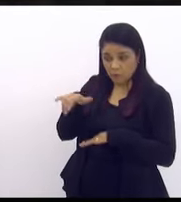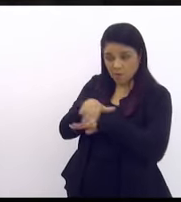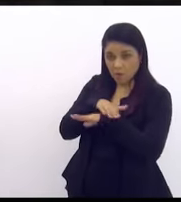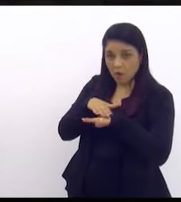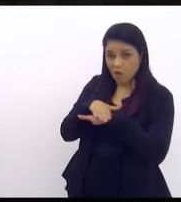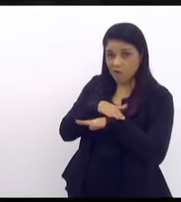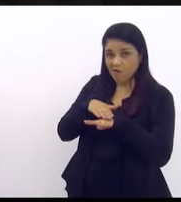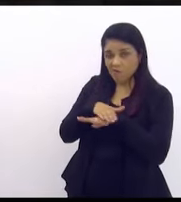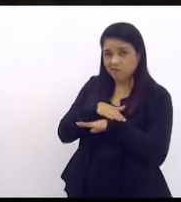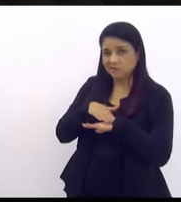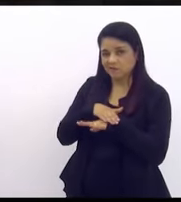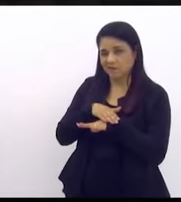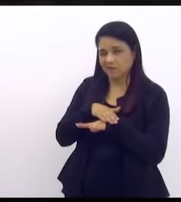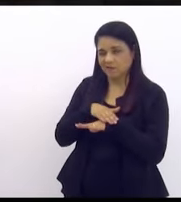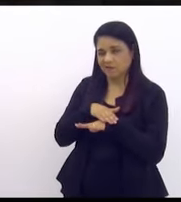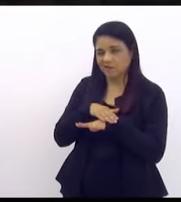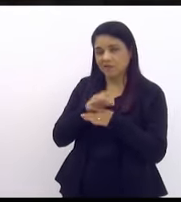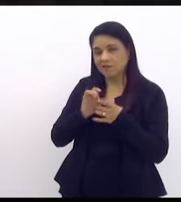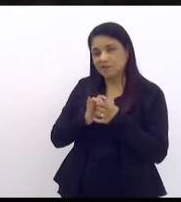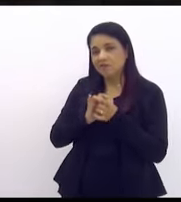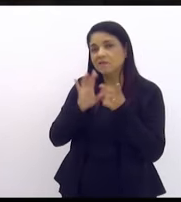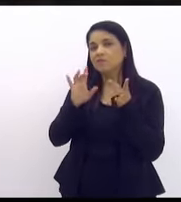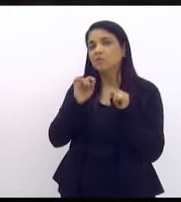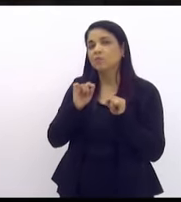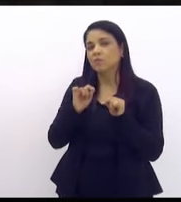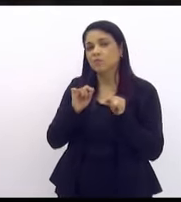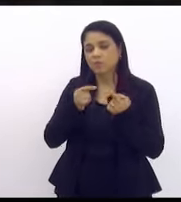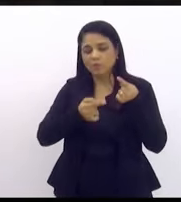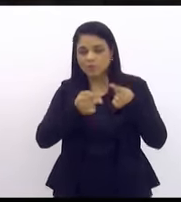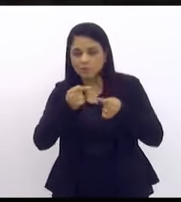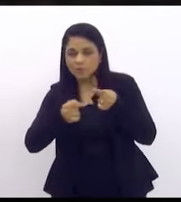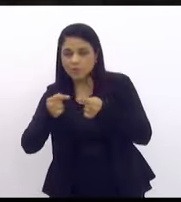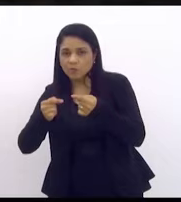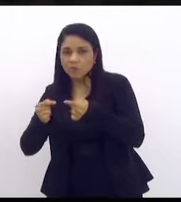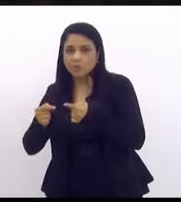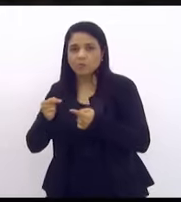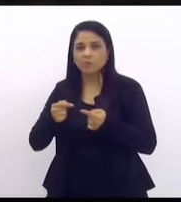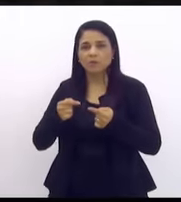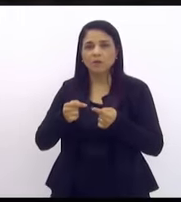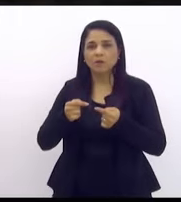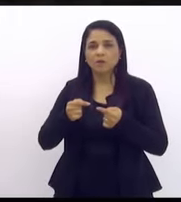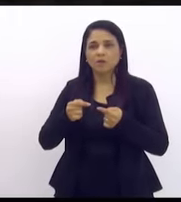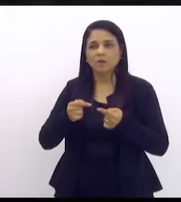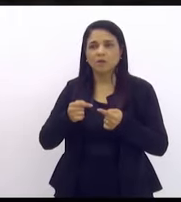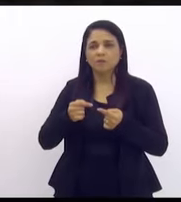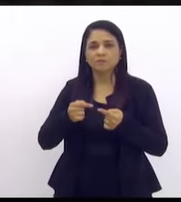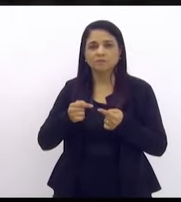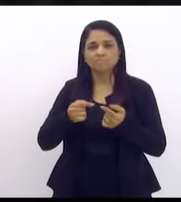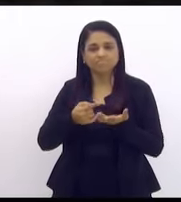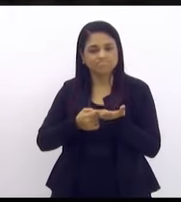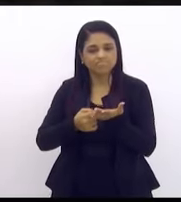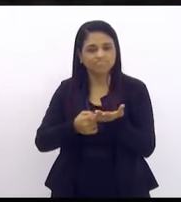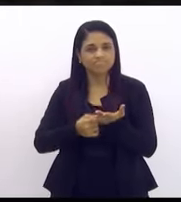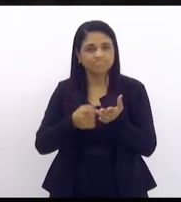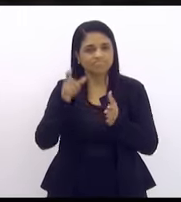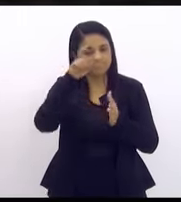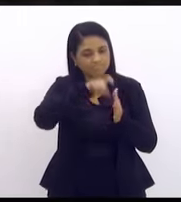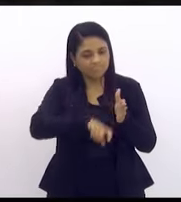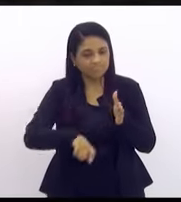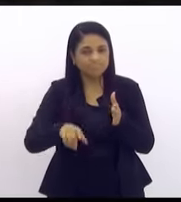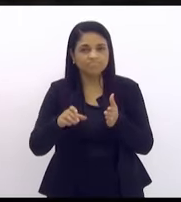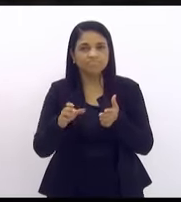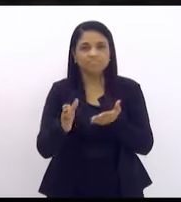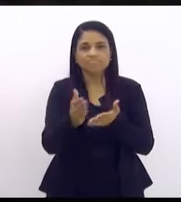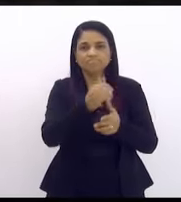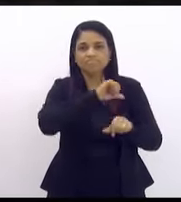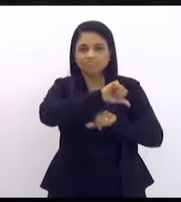conversas e deliberar sobre uma repactuação do regime de recuperação fiscal. E